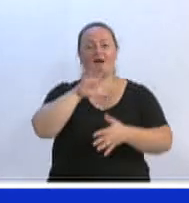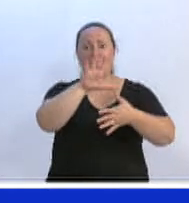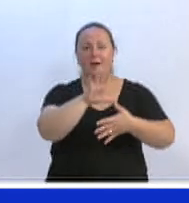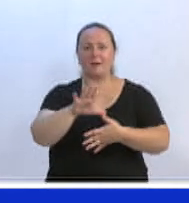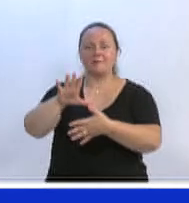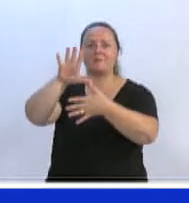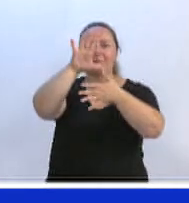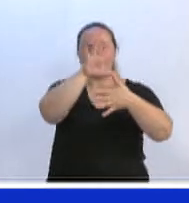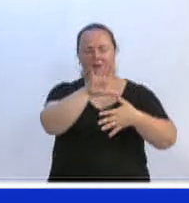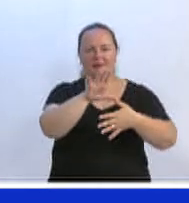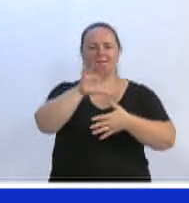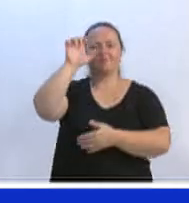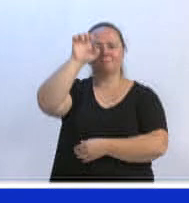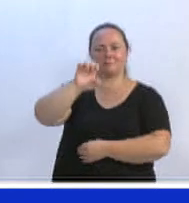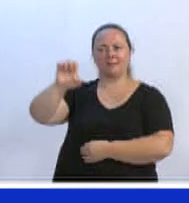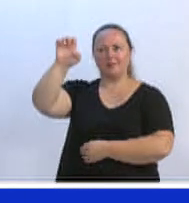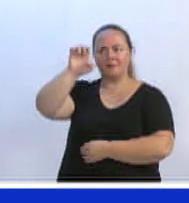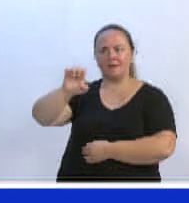Américas, Europa,